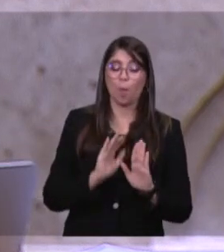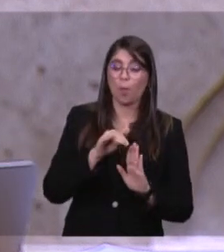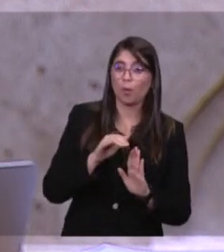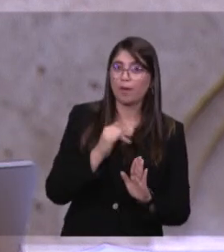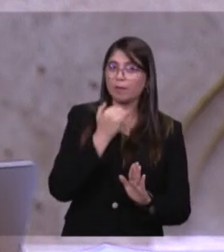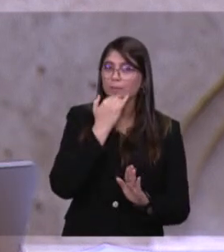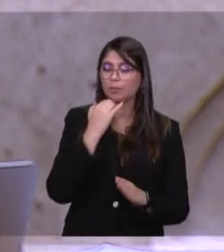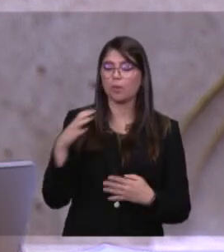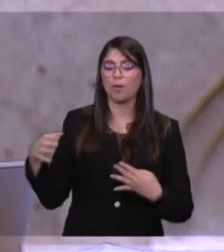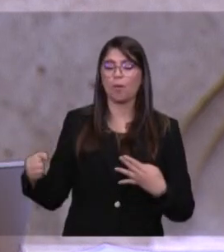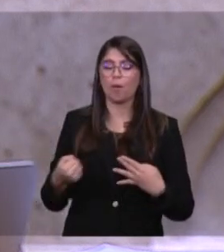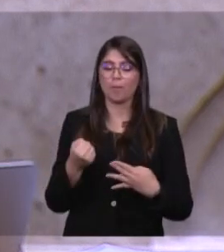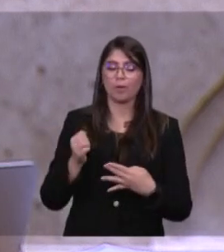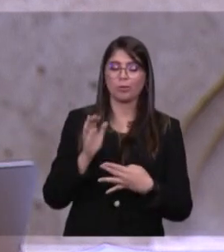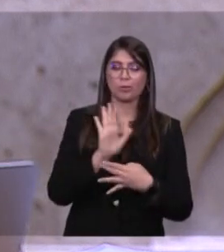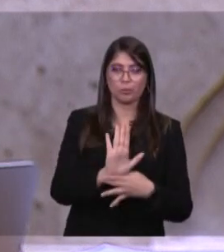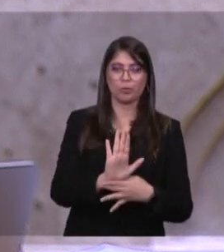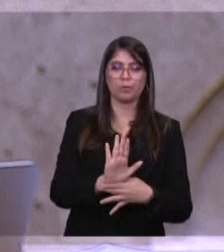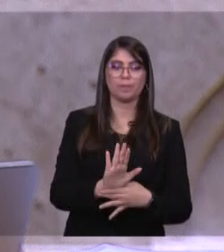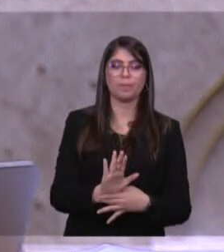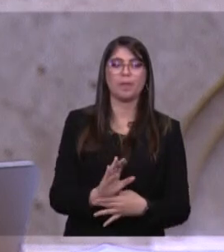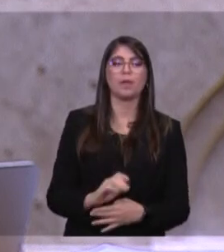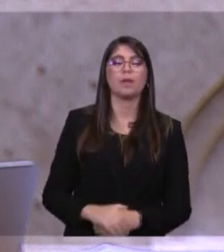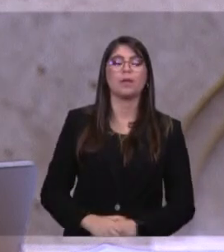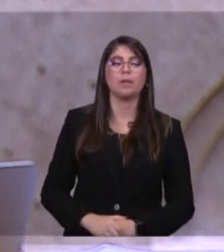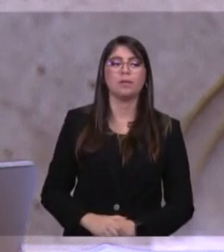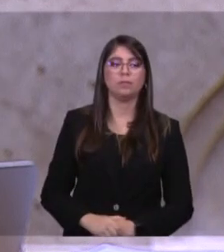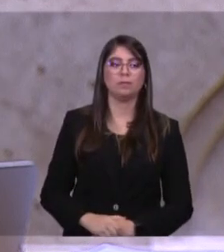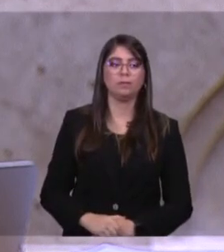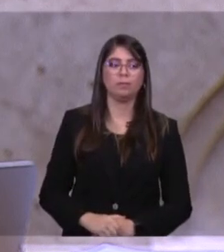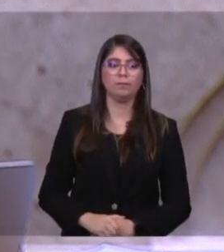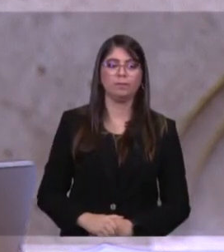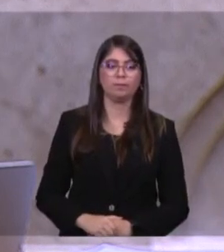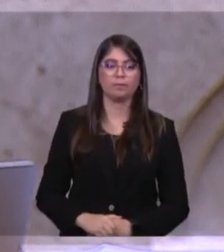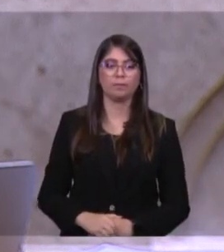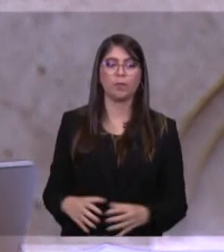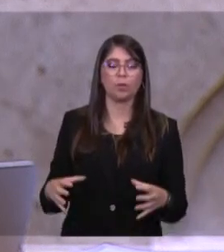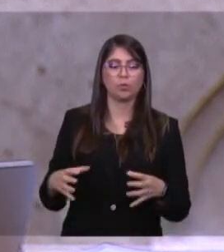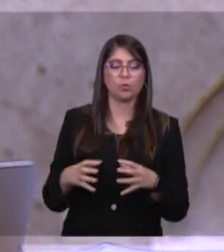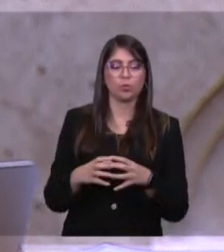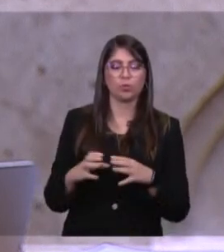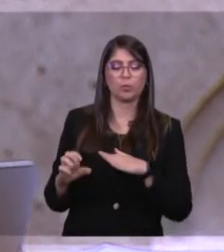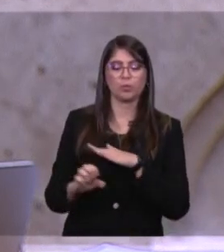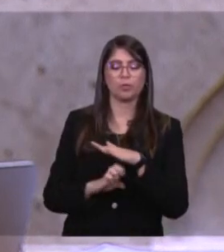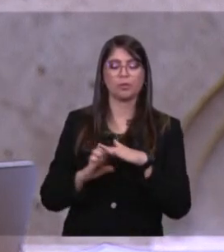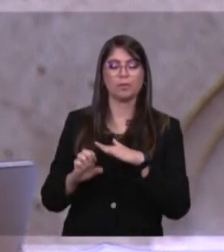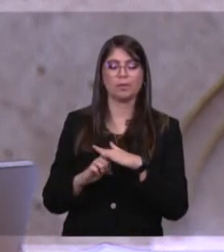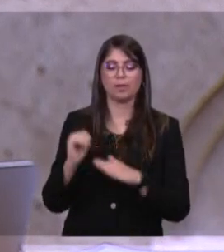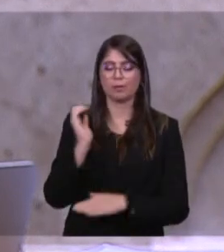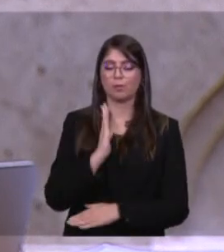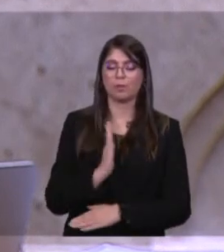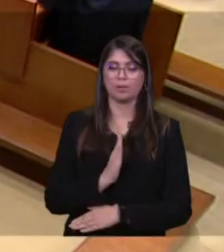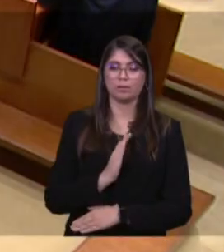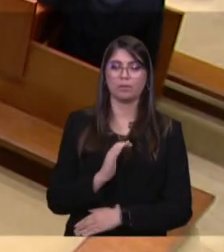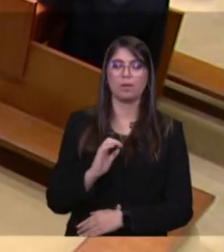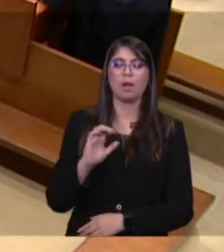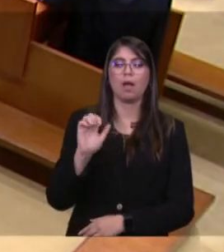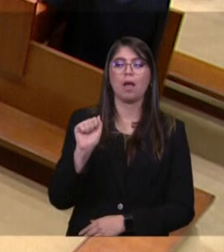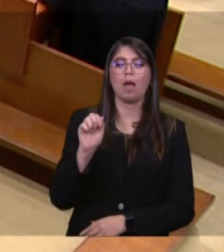pelo Amicus Curiae, Confederação das Associações Comerciais e Empresariais do Brasil, o doutor Augusto Pinto